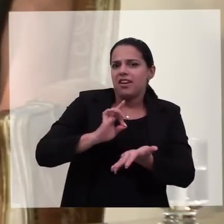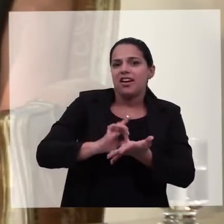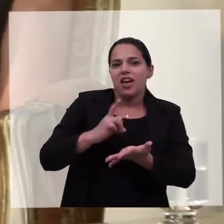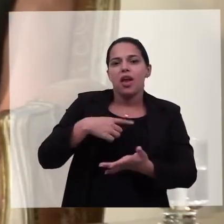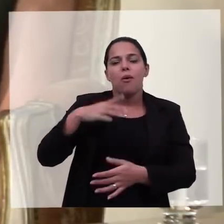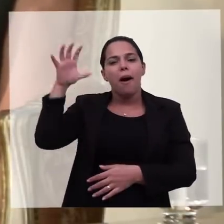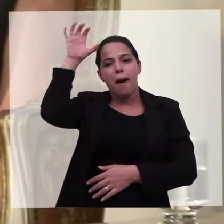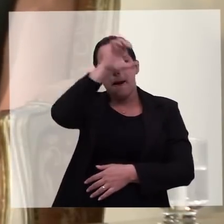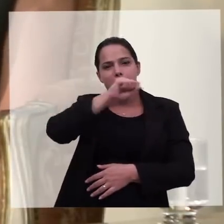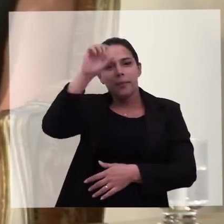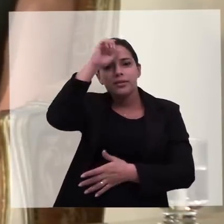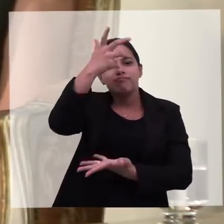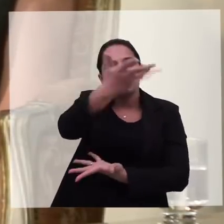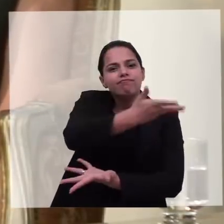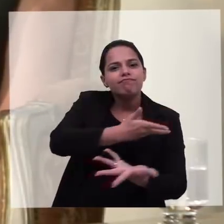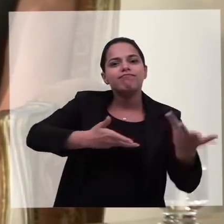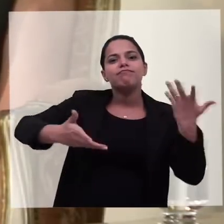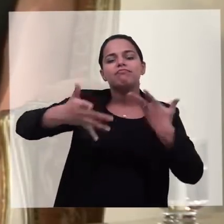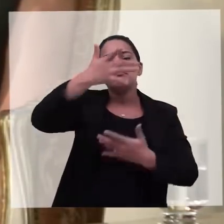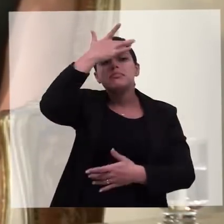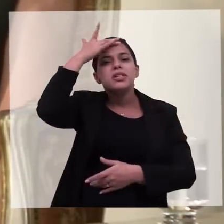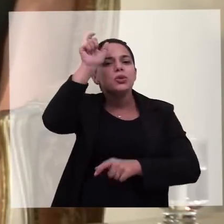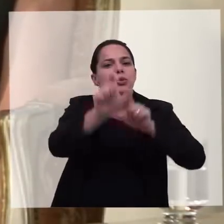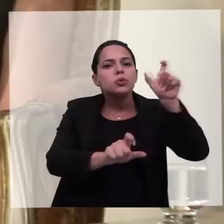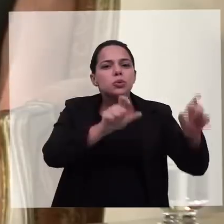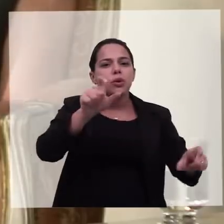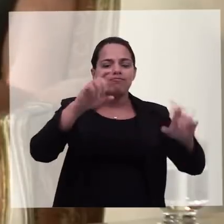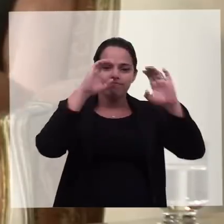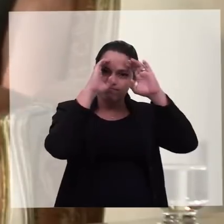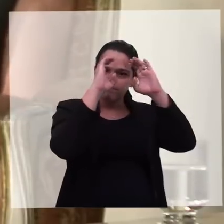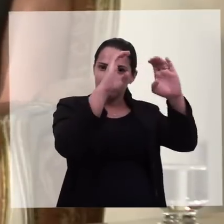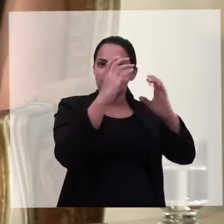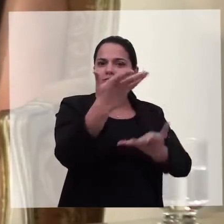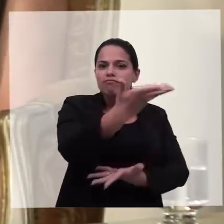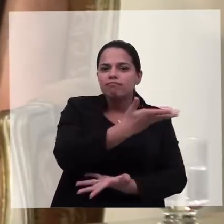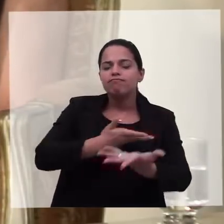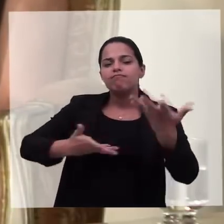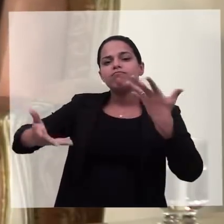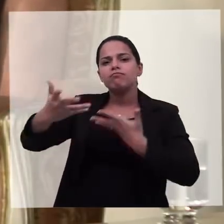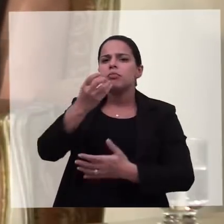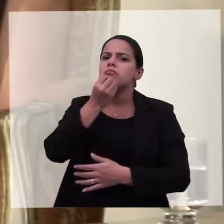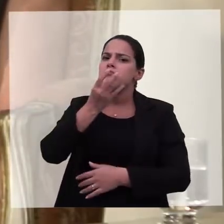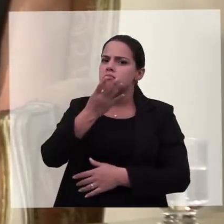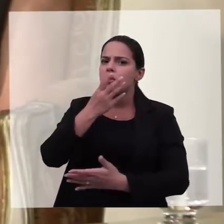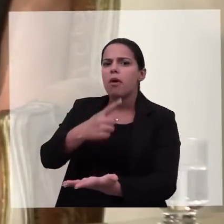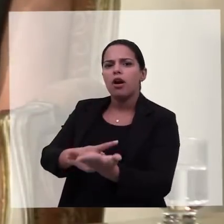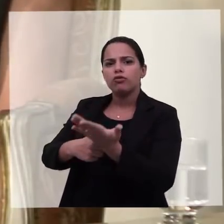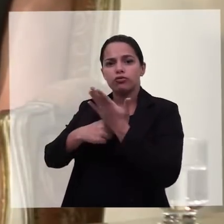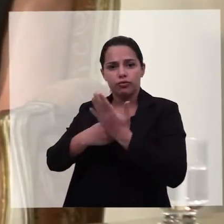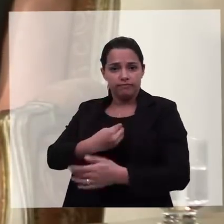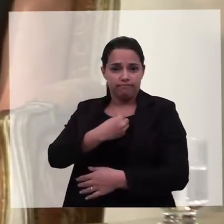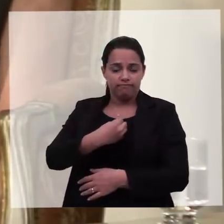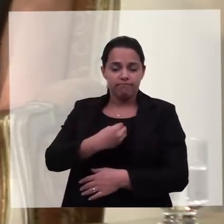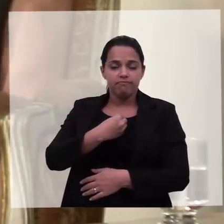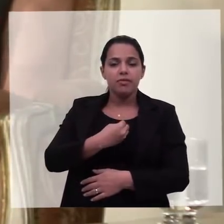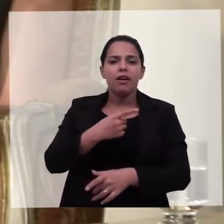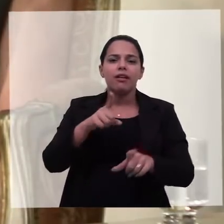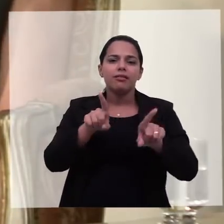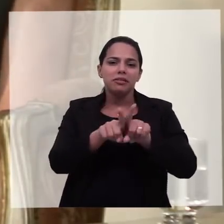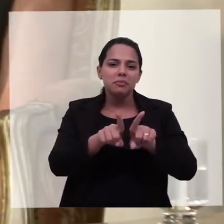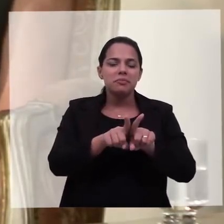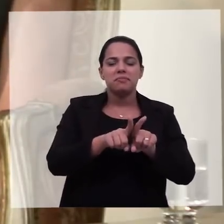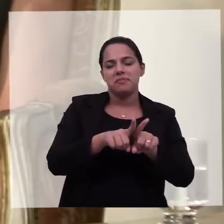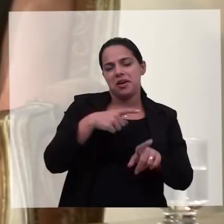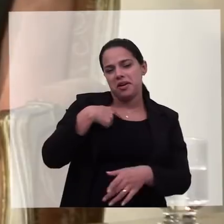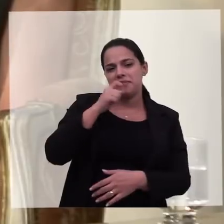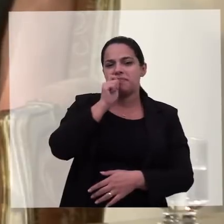fato, eu aprendi a viver com muita gente, né? Aprender a respeitar os outros, para isso foi muito bom. E uma